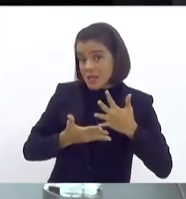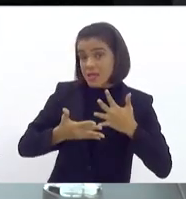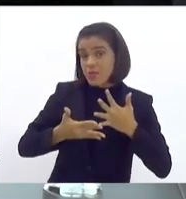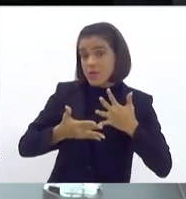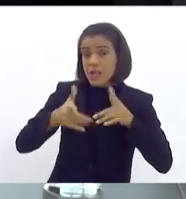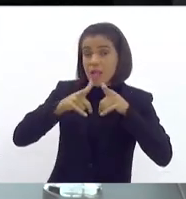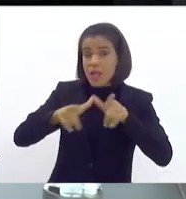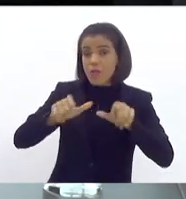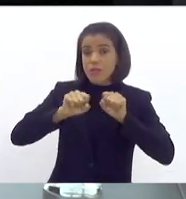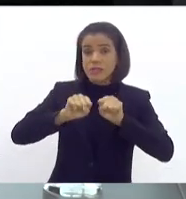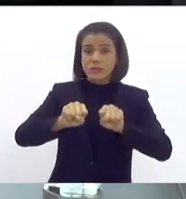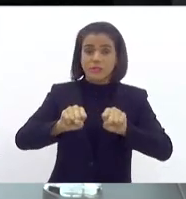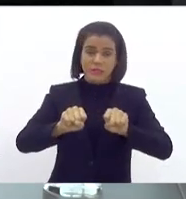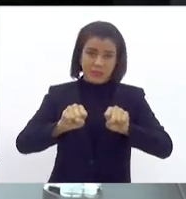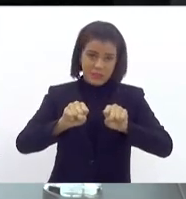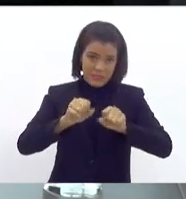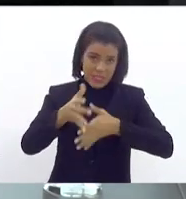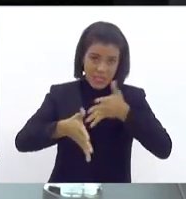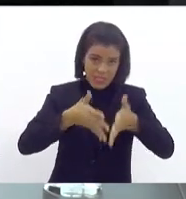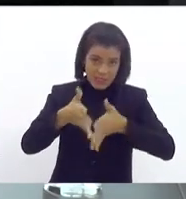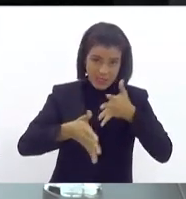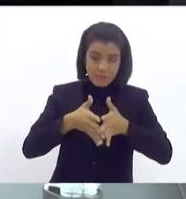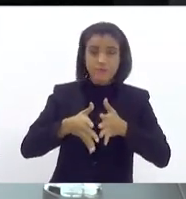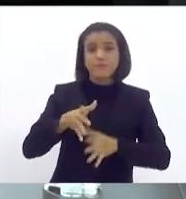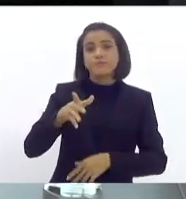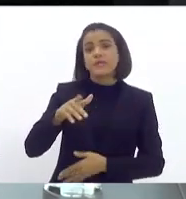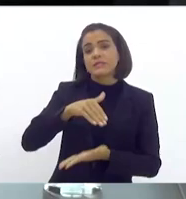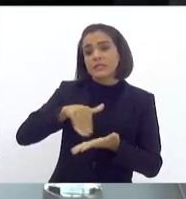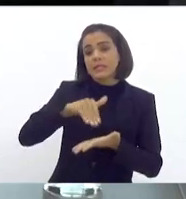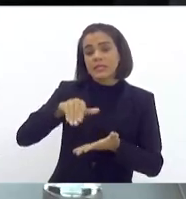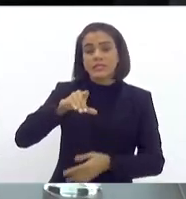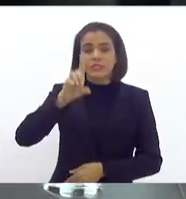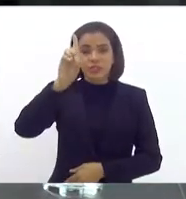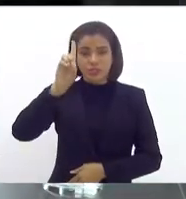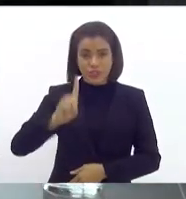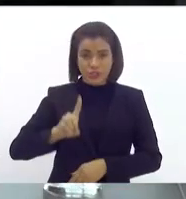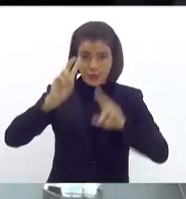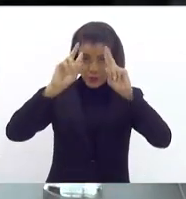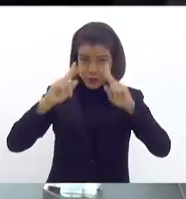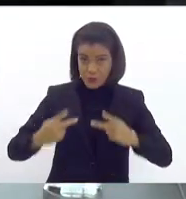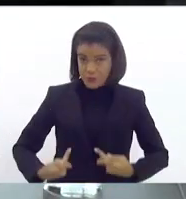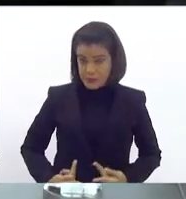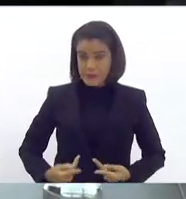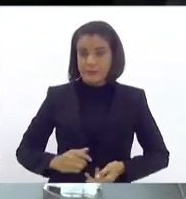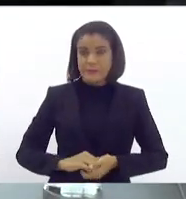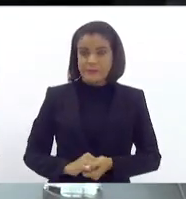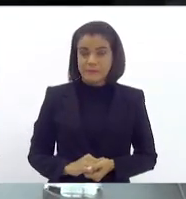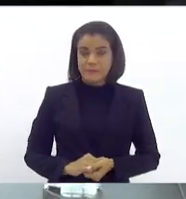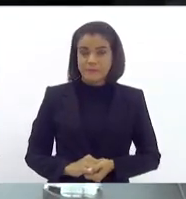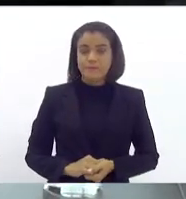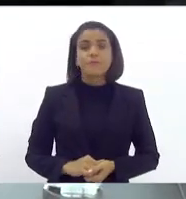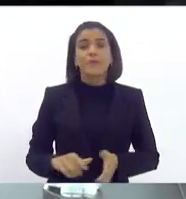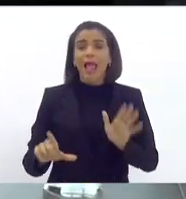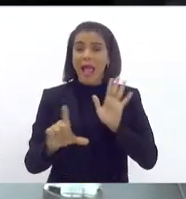intermédio da Secretaria de Assistência Social e Direitos Humanos. Enquanto a